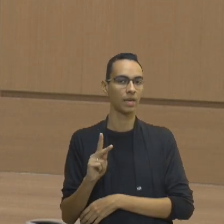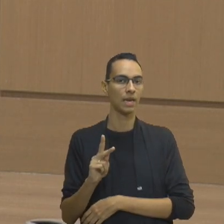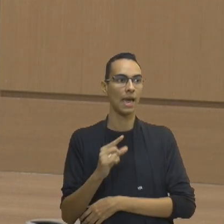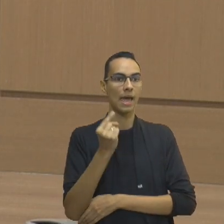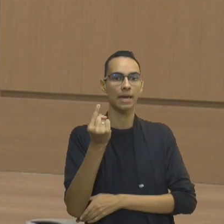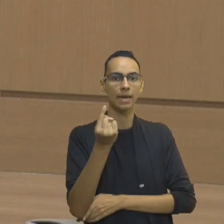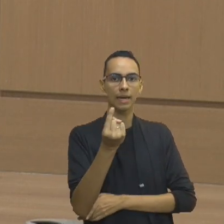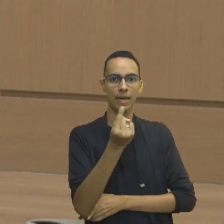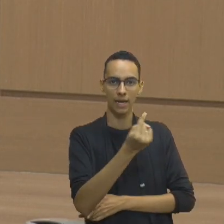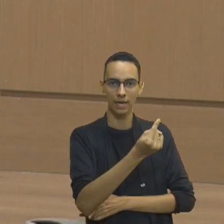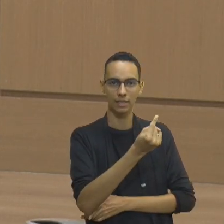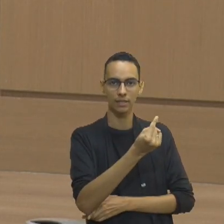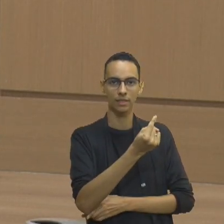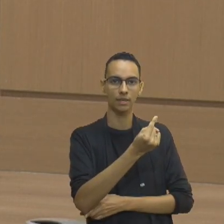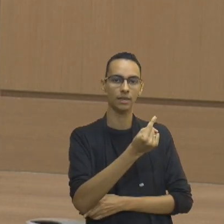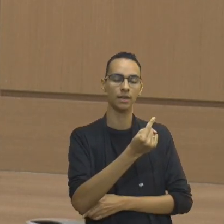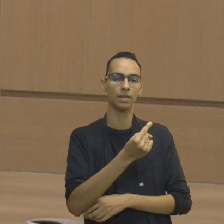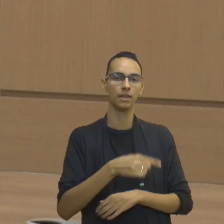Cada